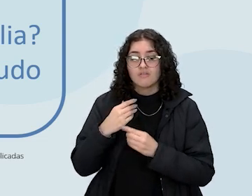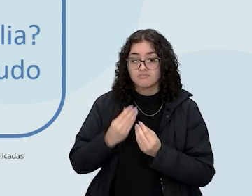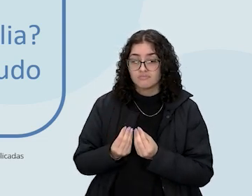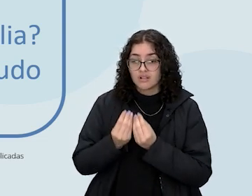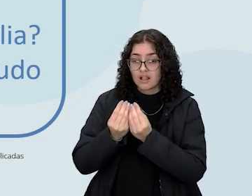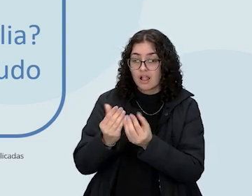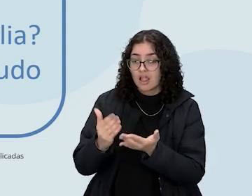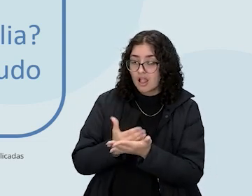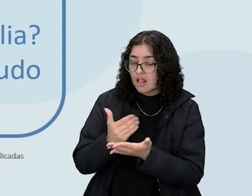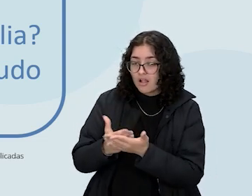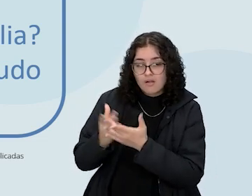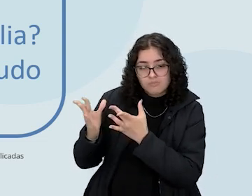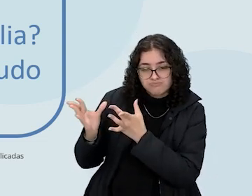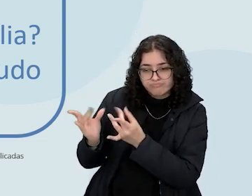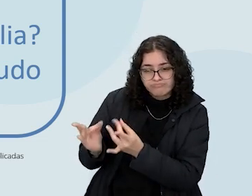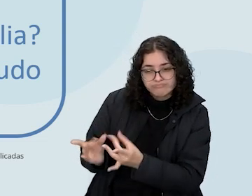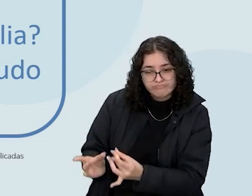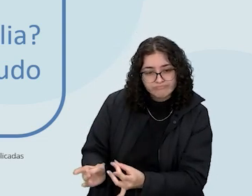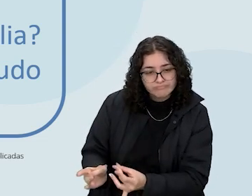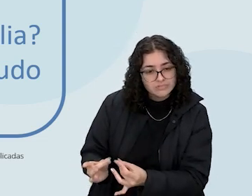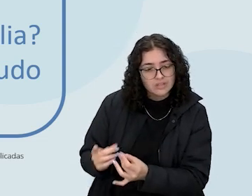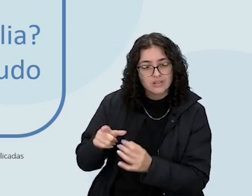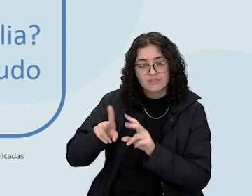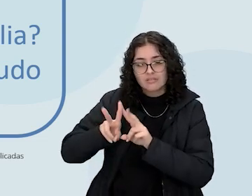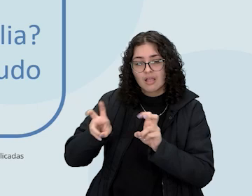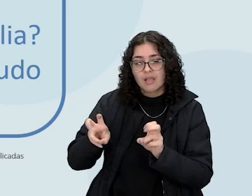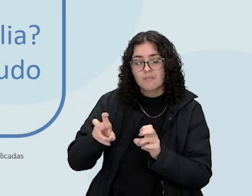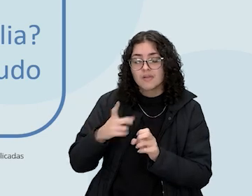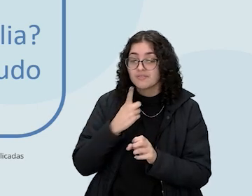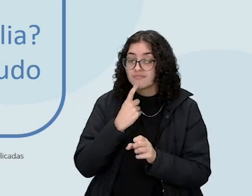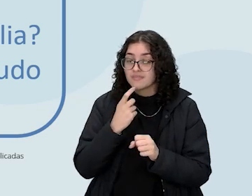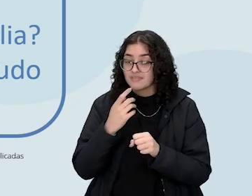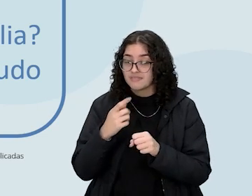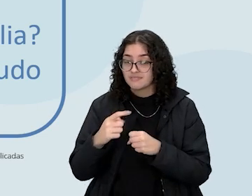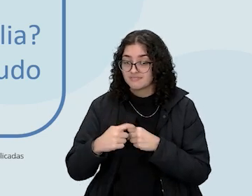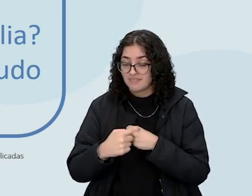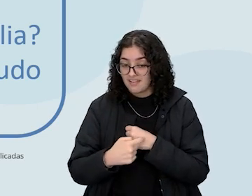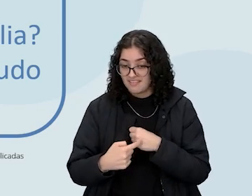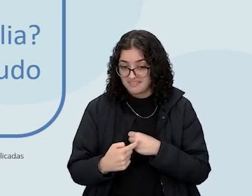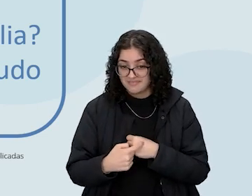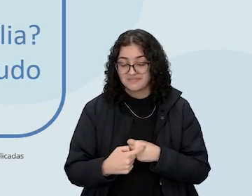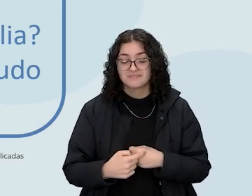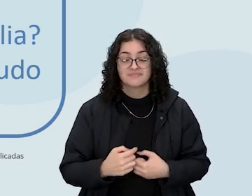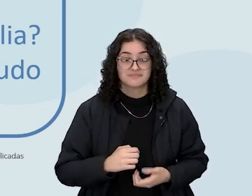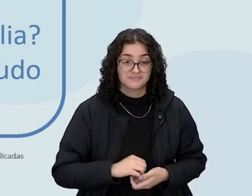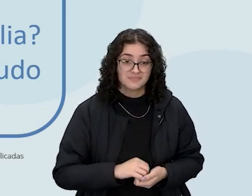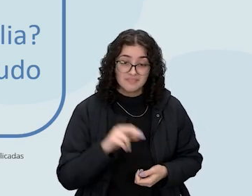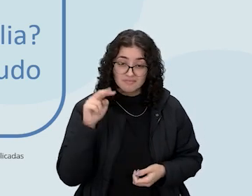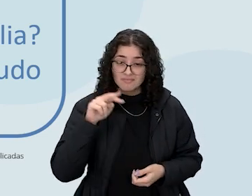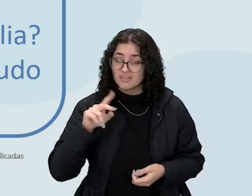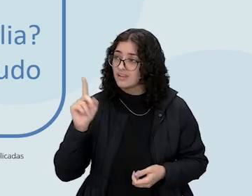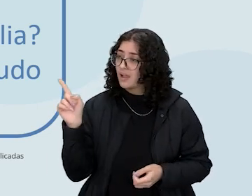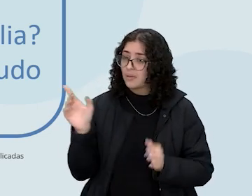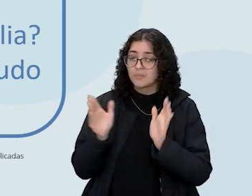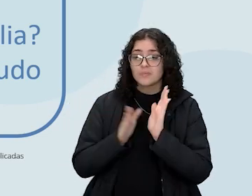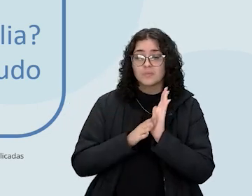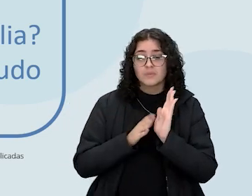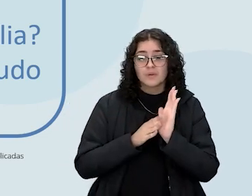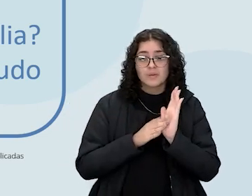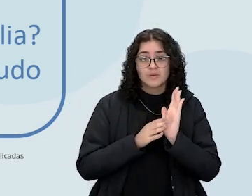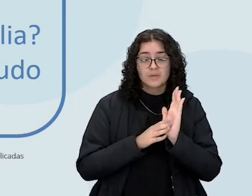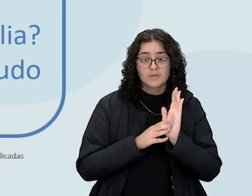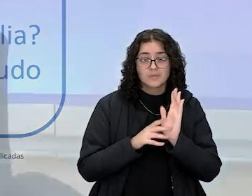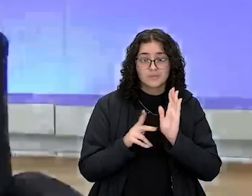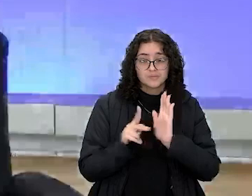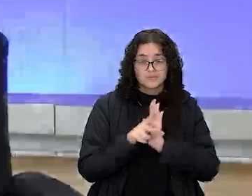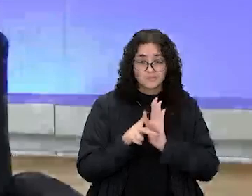fala tudo sobre o cultivo de morangos. Então, nesse momento, né, da proposta